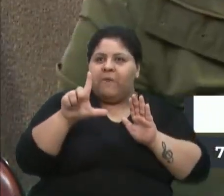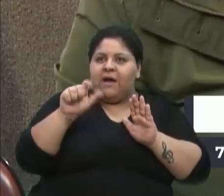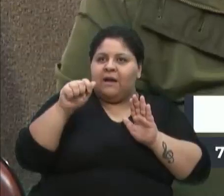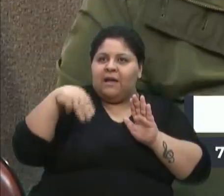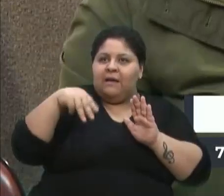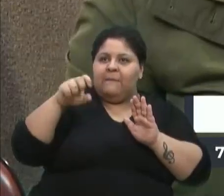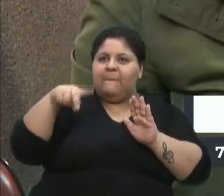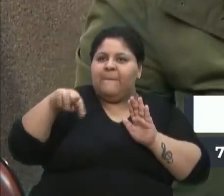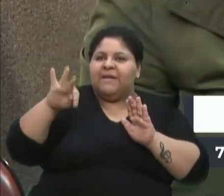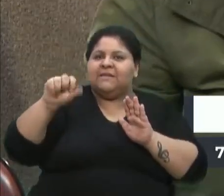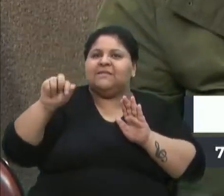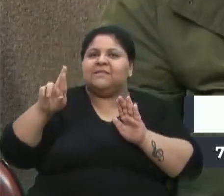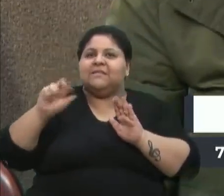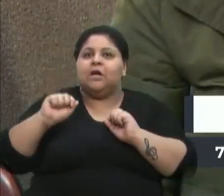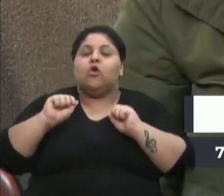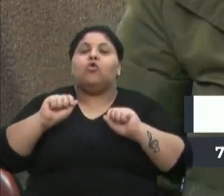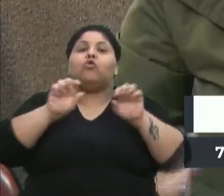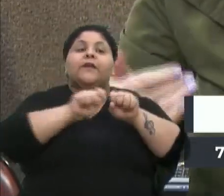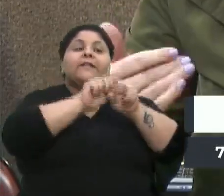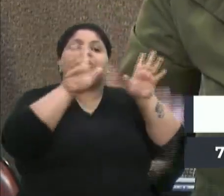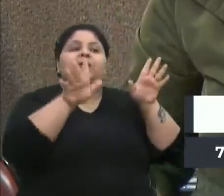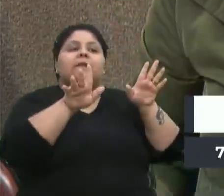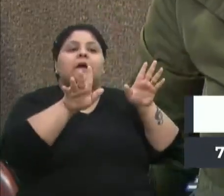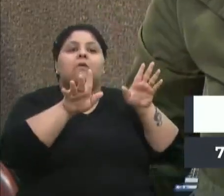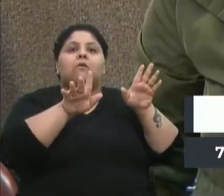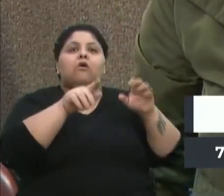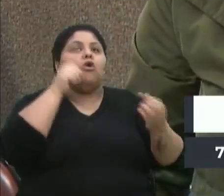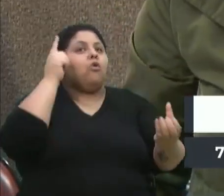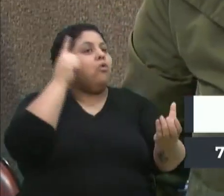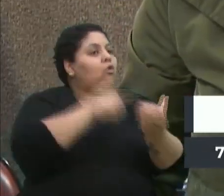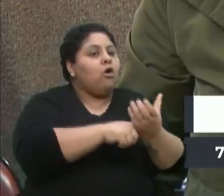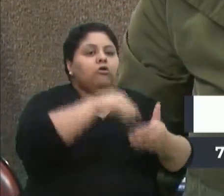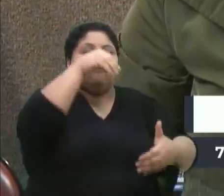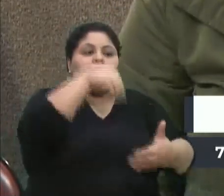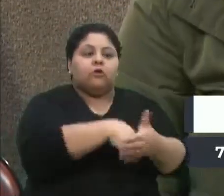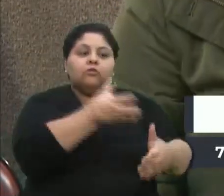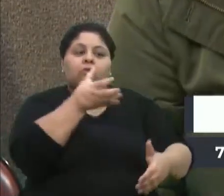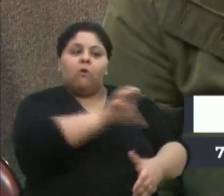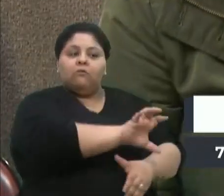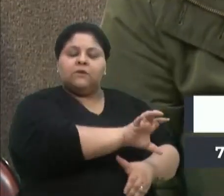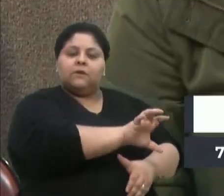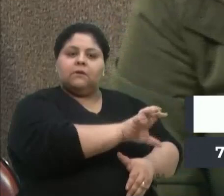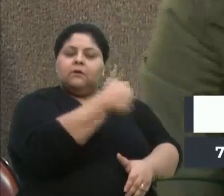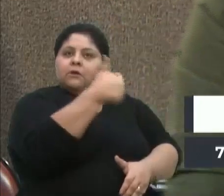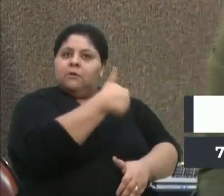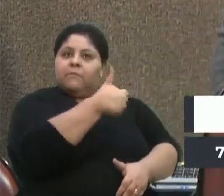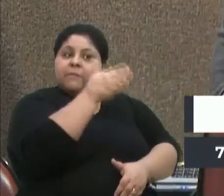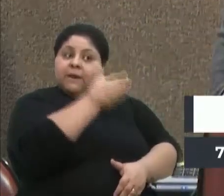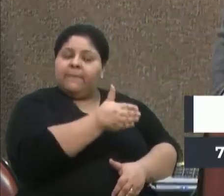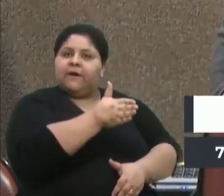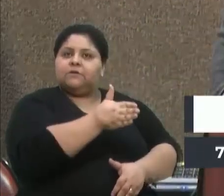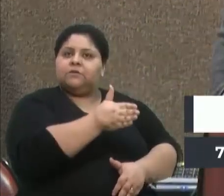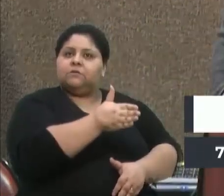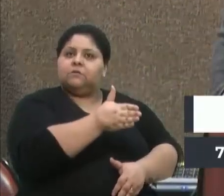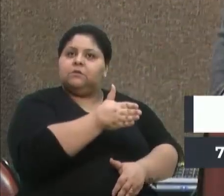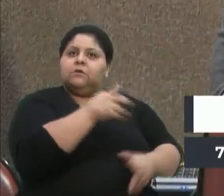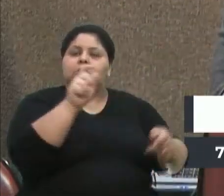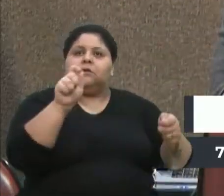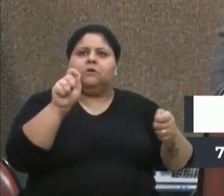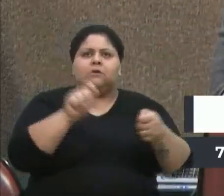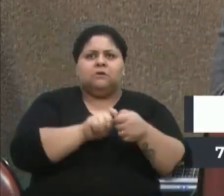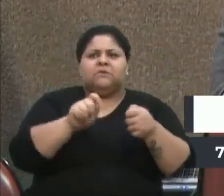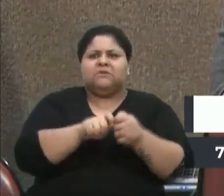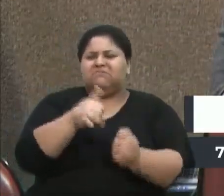deixar claro? Não concordam com o parecer? Votem contra. Essa é a primeira parte. Eu preciso dizer que eu lamento a postura de